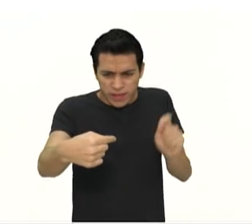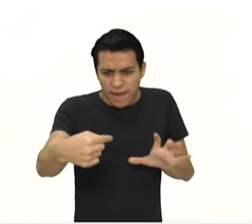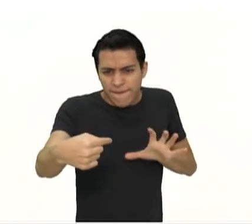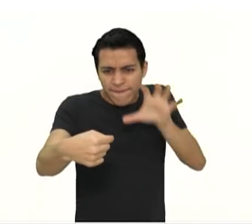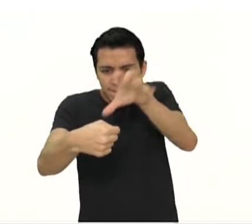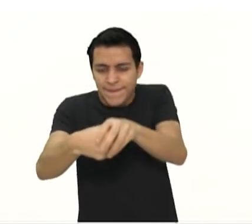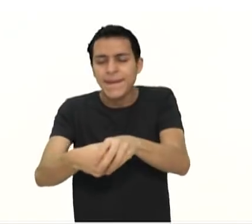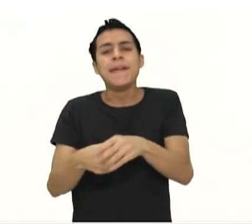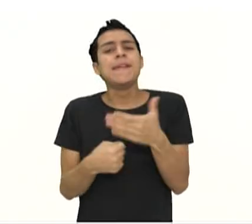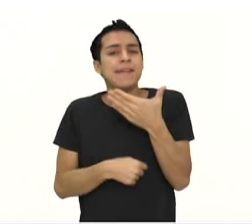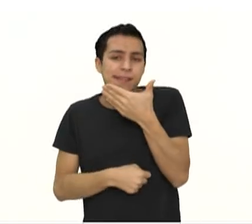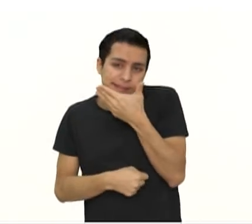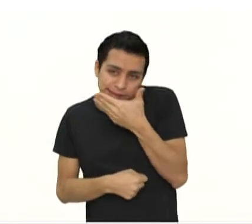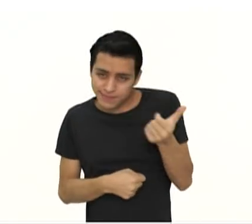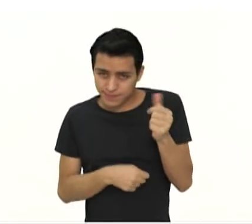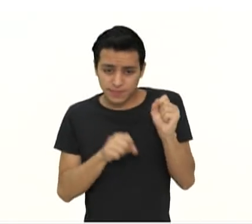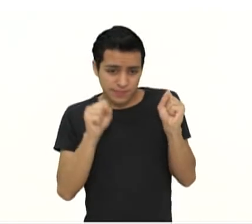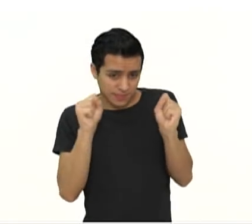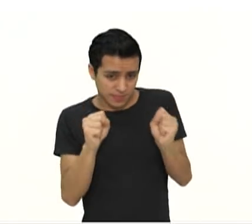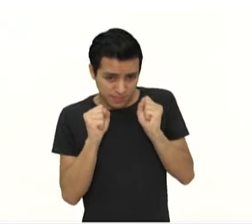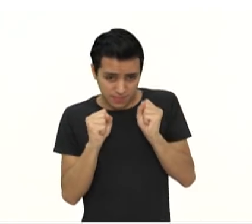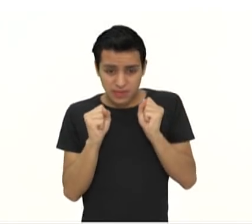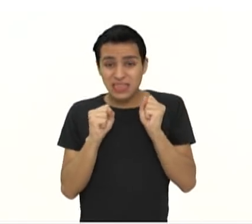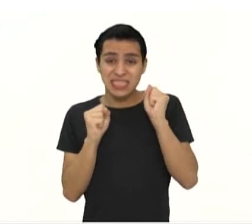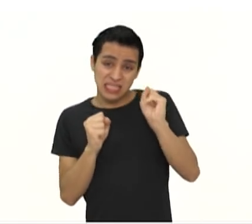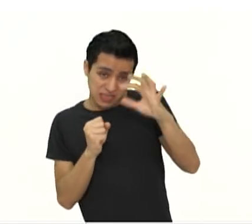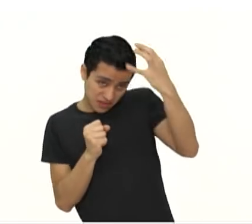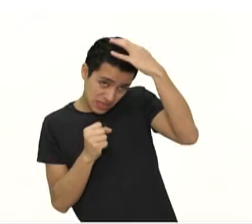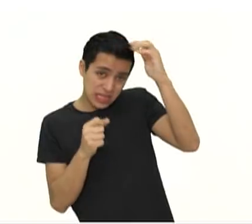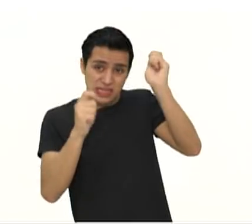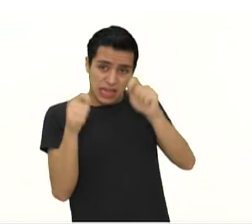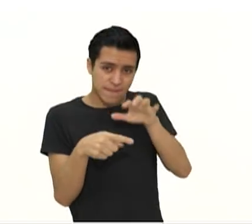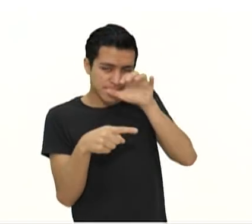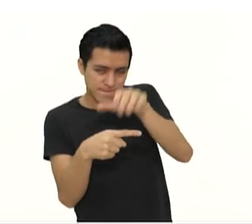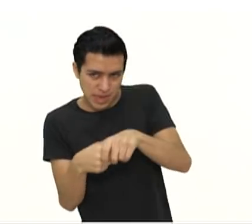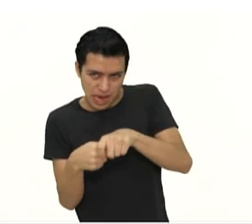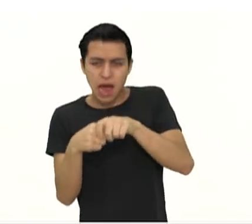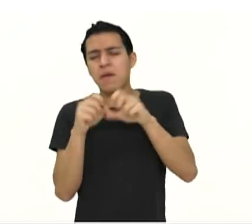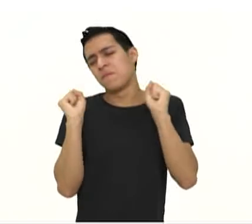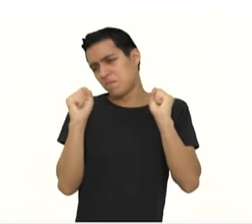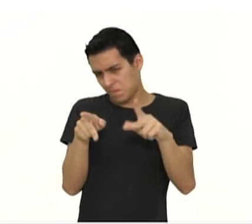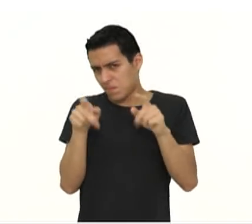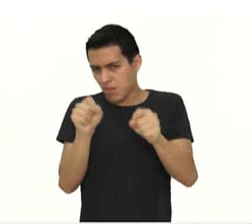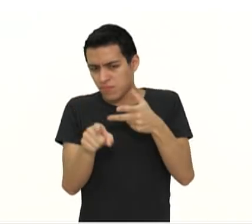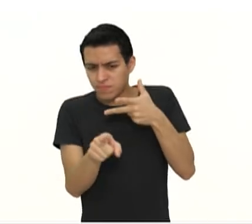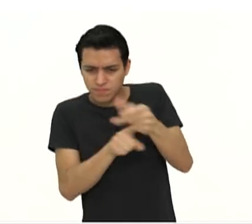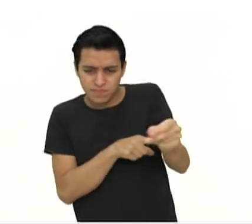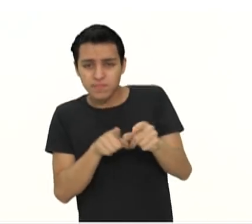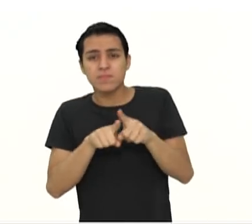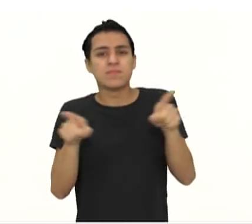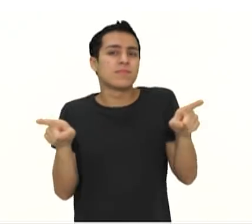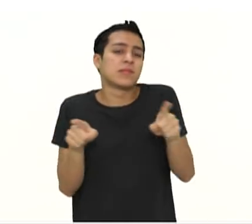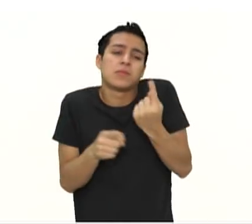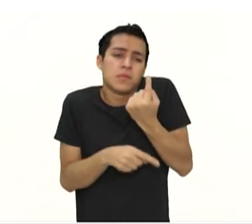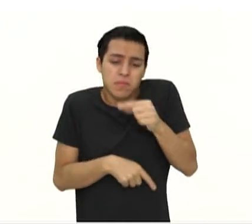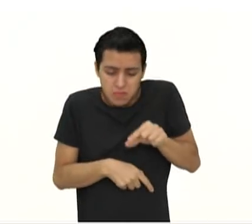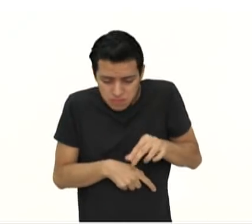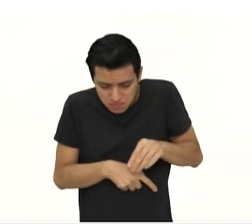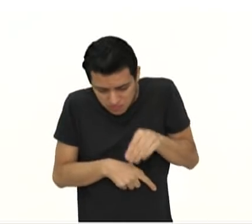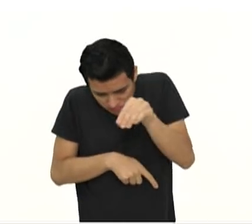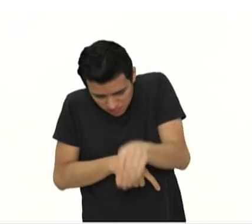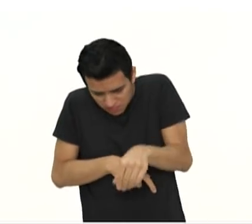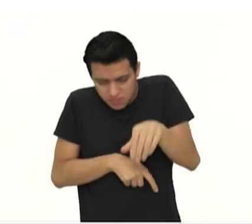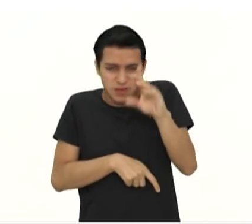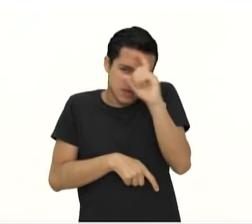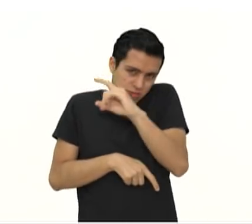condições de capturar ou com o próprio rei, se ele puder. Claro, lembra que eu falei lá, né? Se o rei puder, ele pode capturar. Só que ele só anda uma casinha, né? Então vai ser um pouquinho